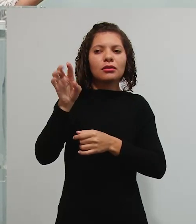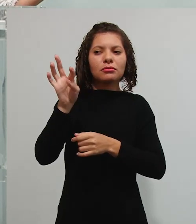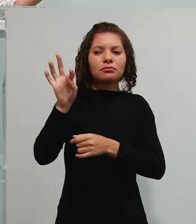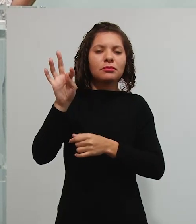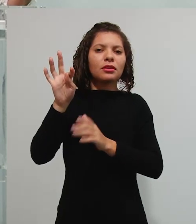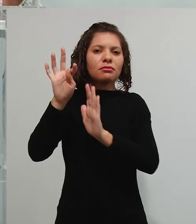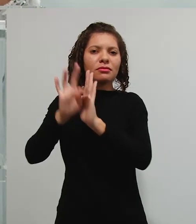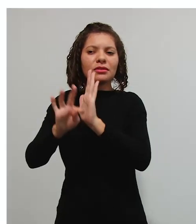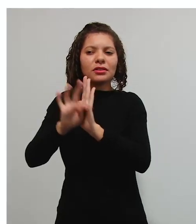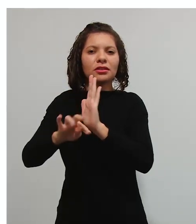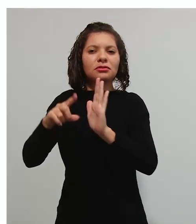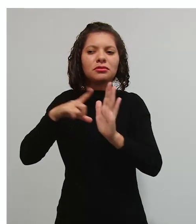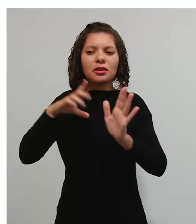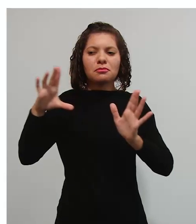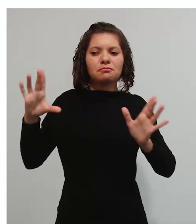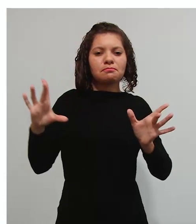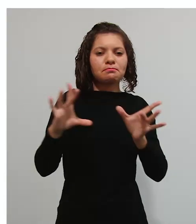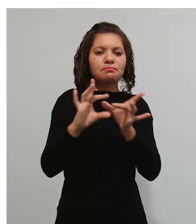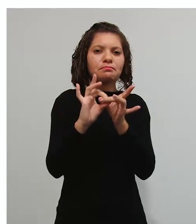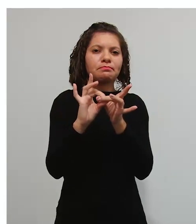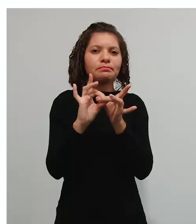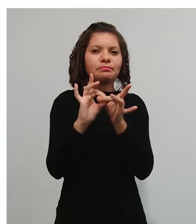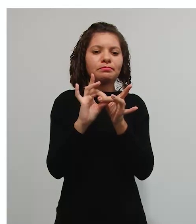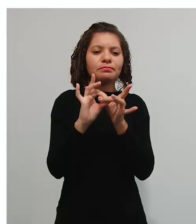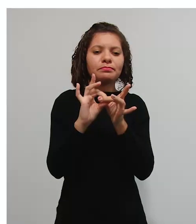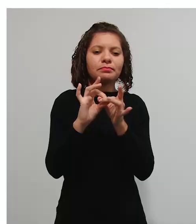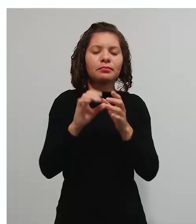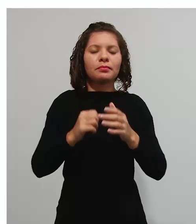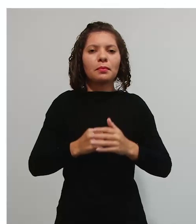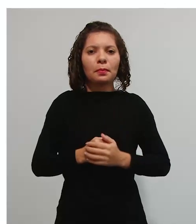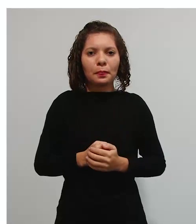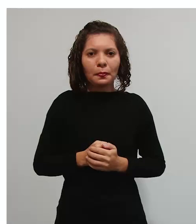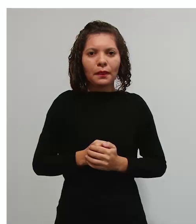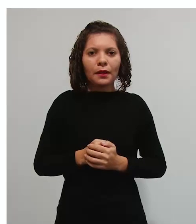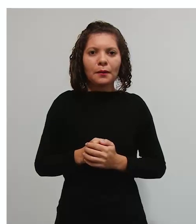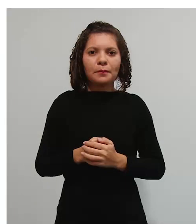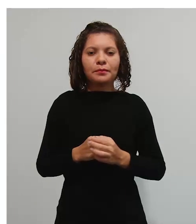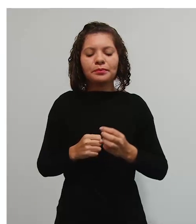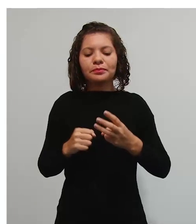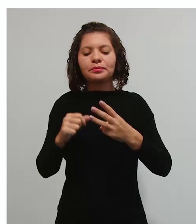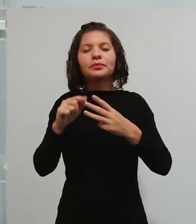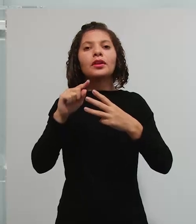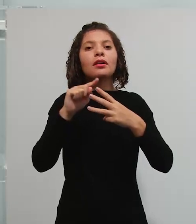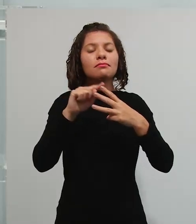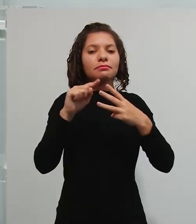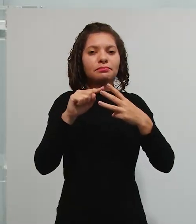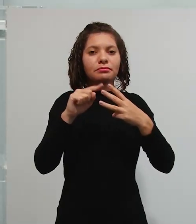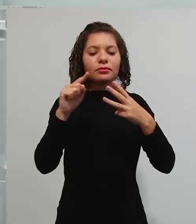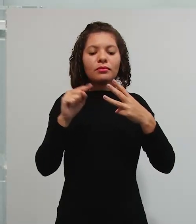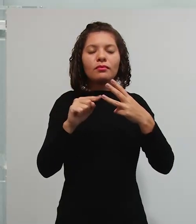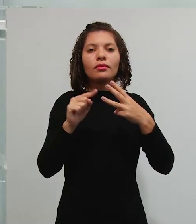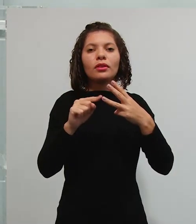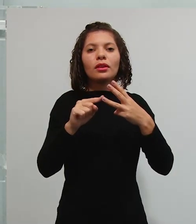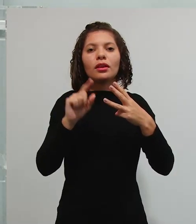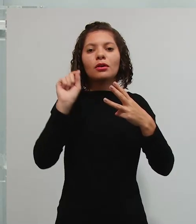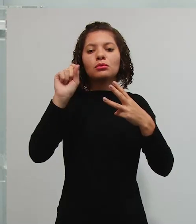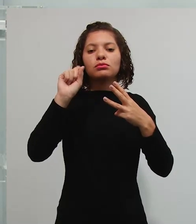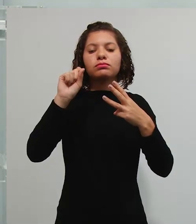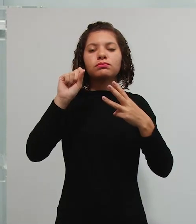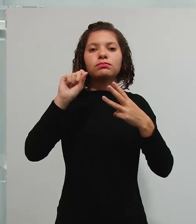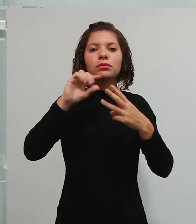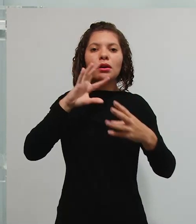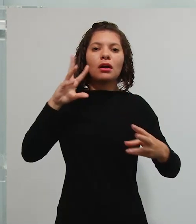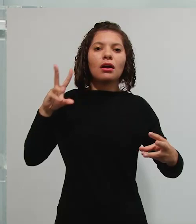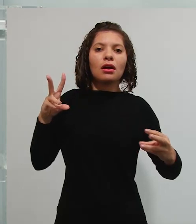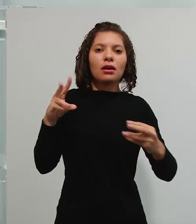existem também. E a revisão. Todo bom autor, ele tem que revisar aquilo